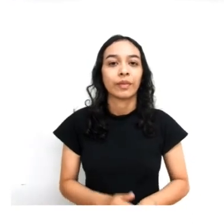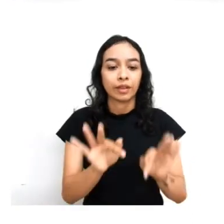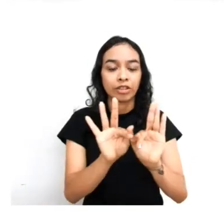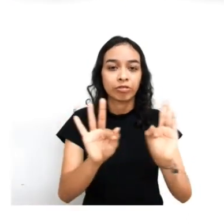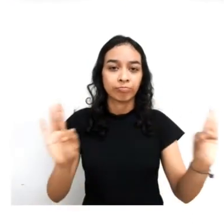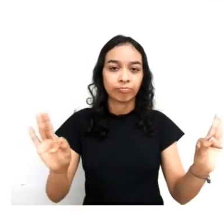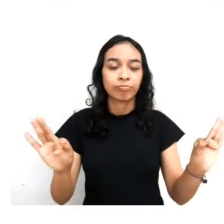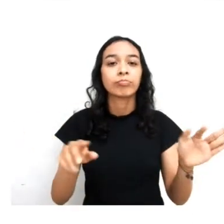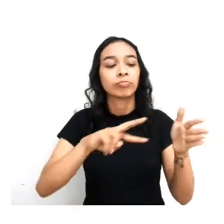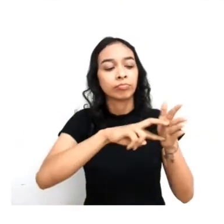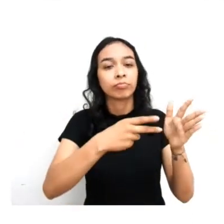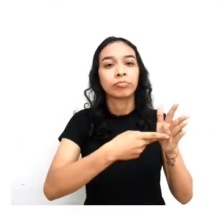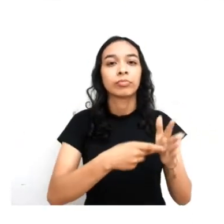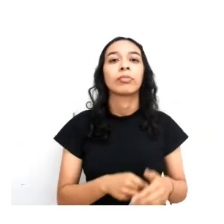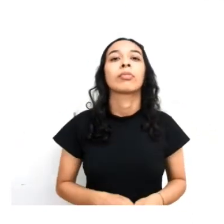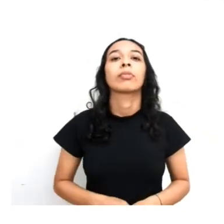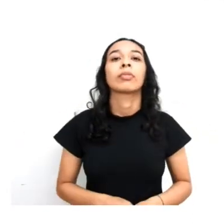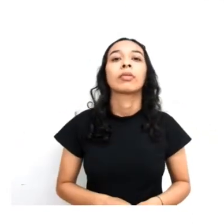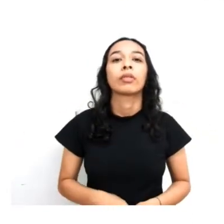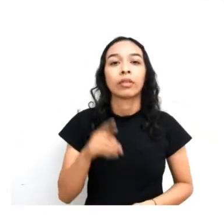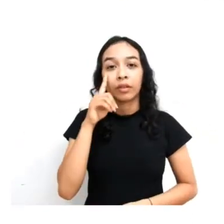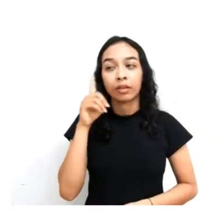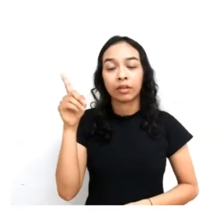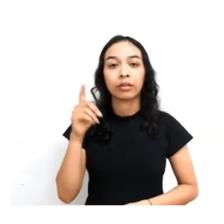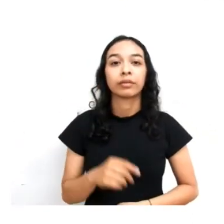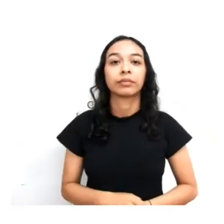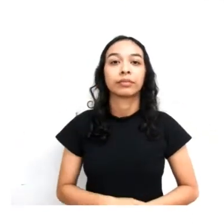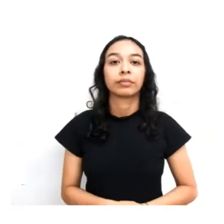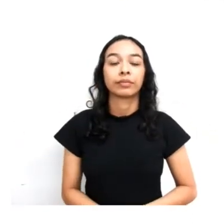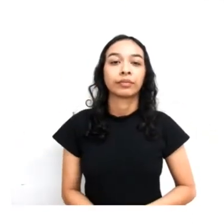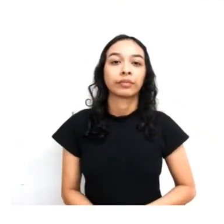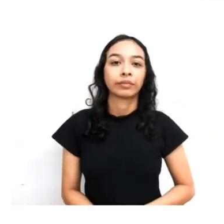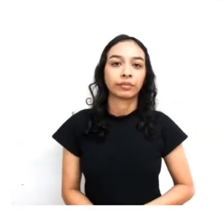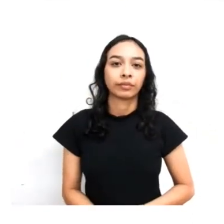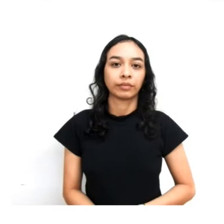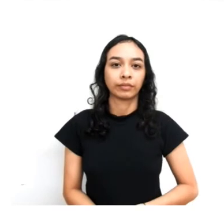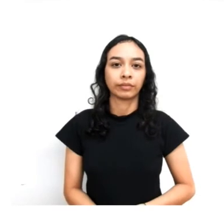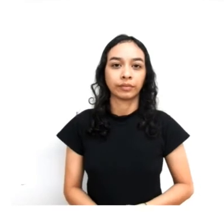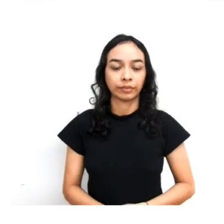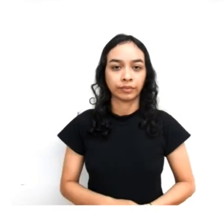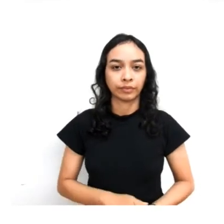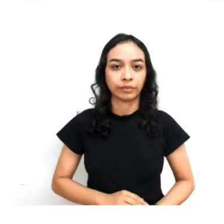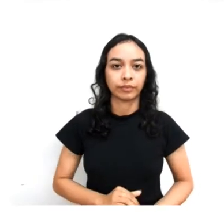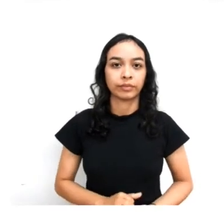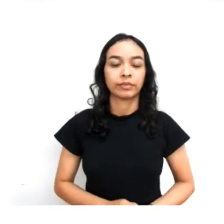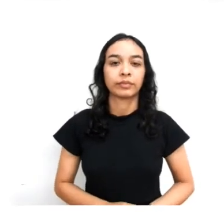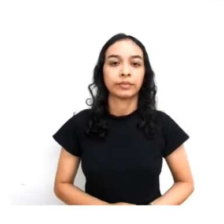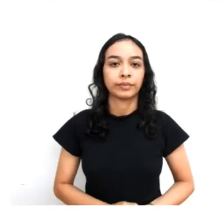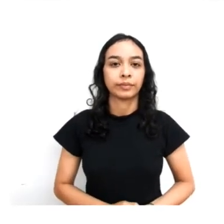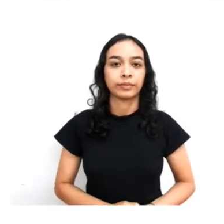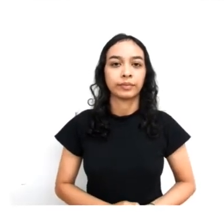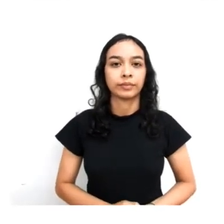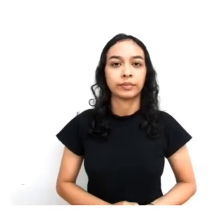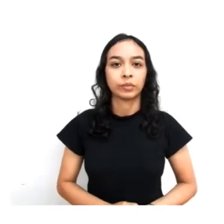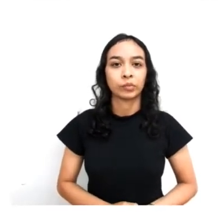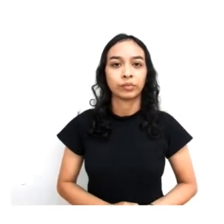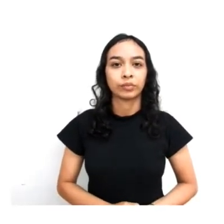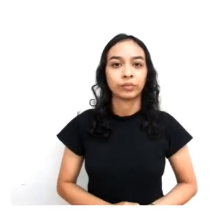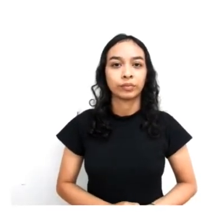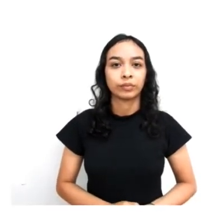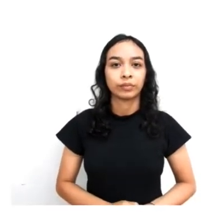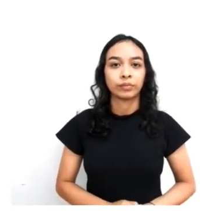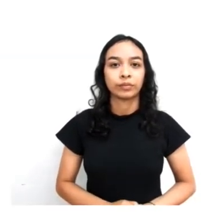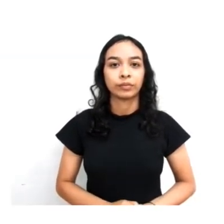amo a boa aluna, amo este senhor, a águia ama o céu.